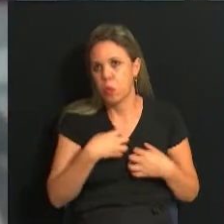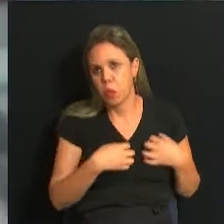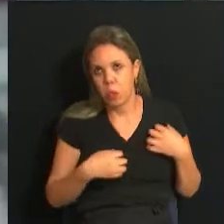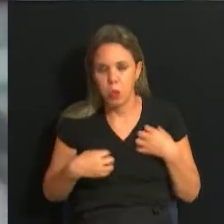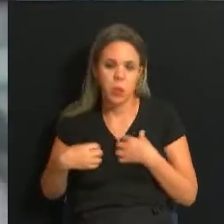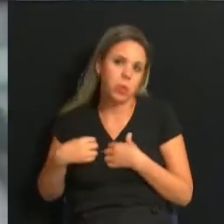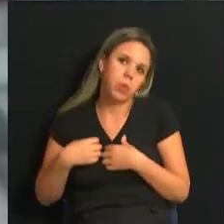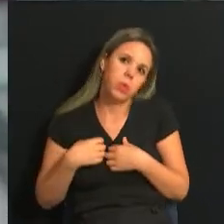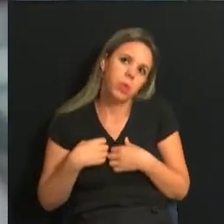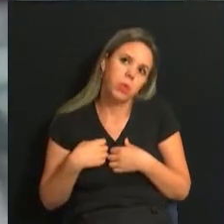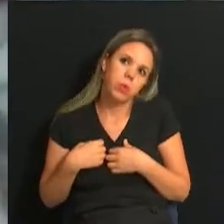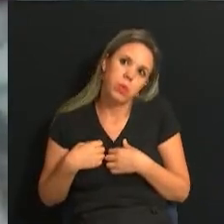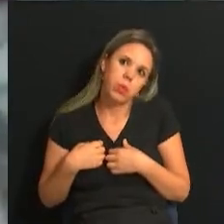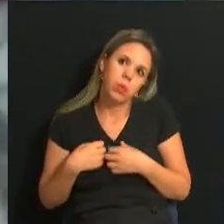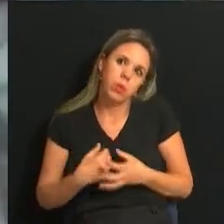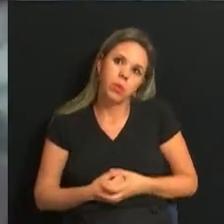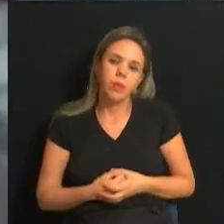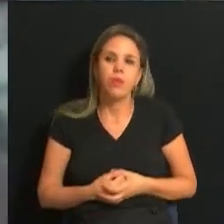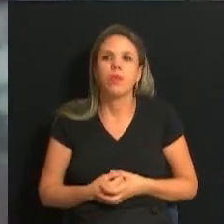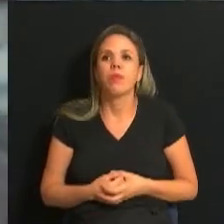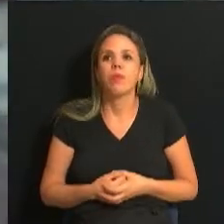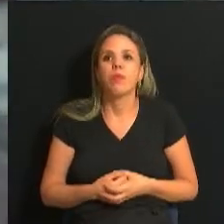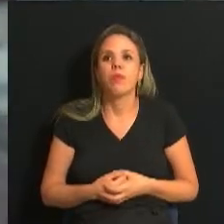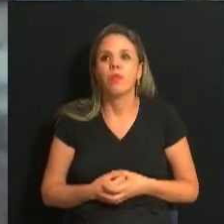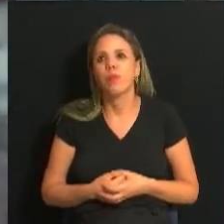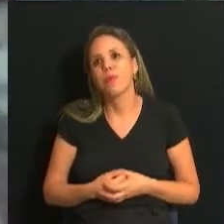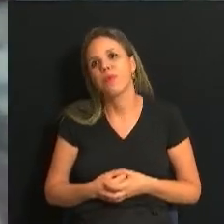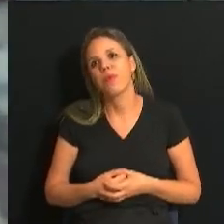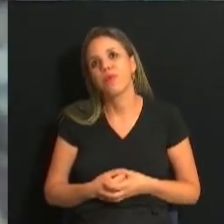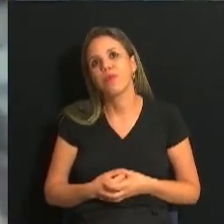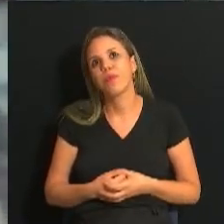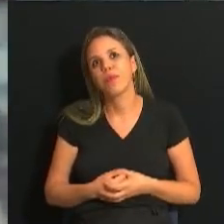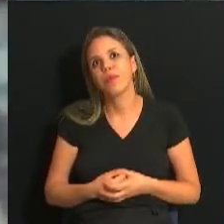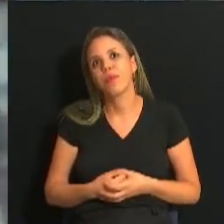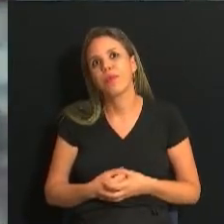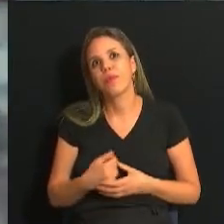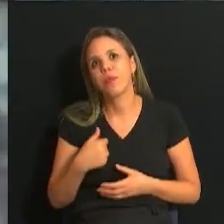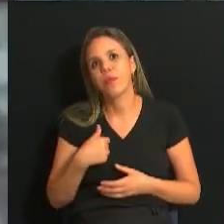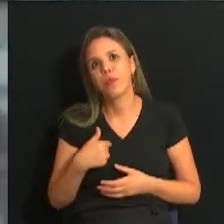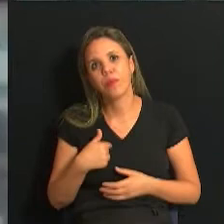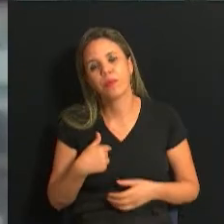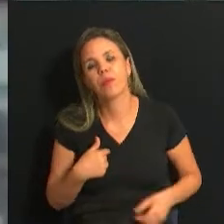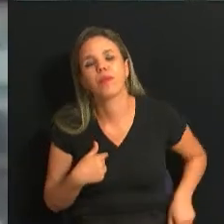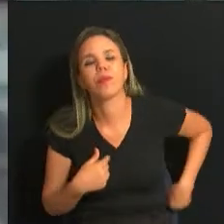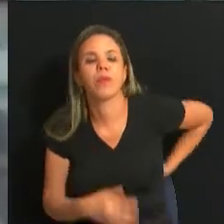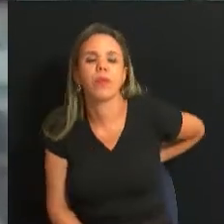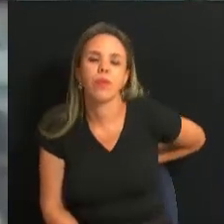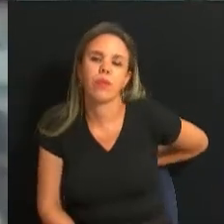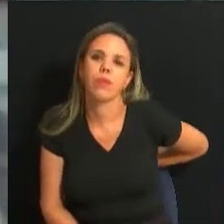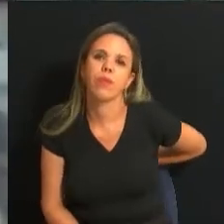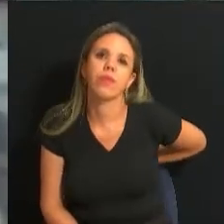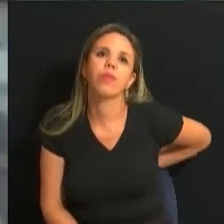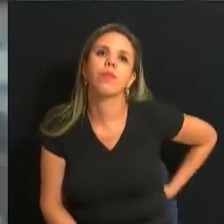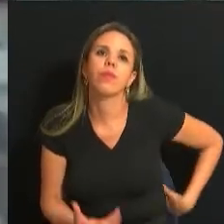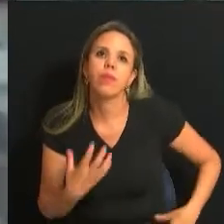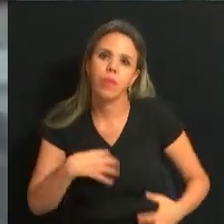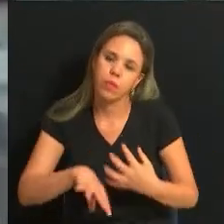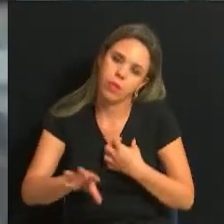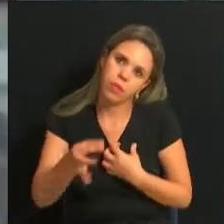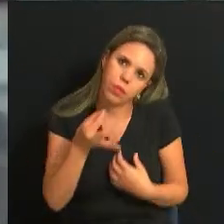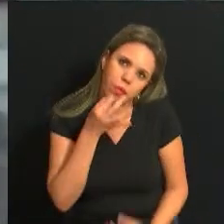deixou desconfortável, eu, de maneira muito generosa, de maneira muito empática, eu preciso me posicionar e